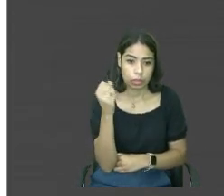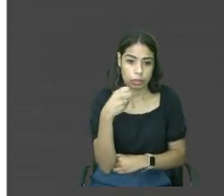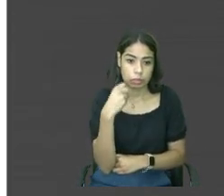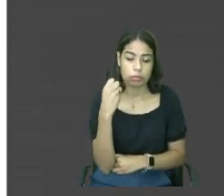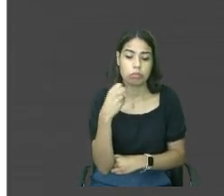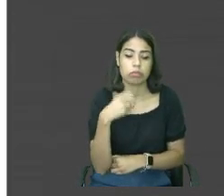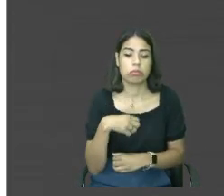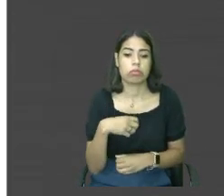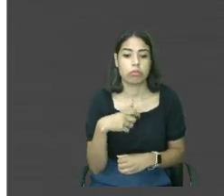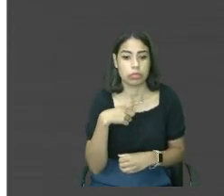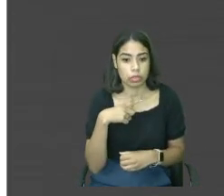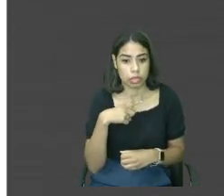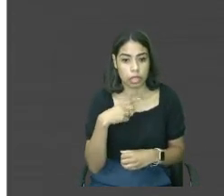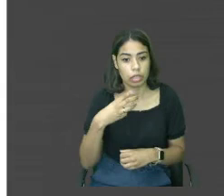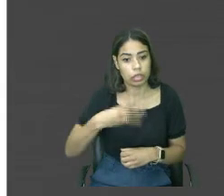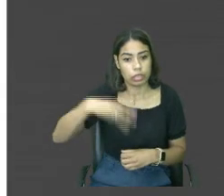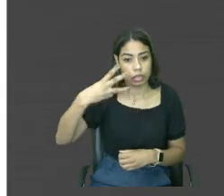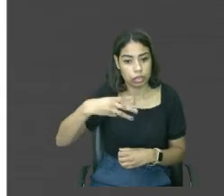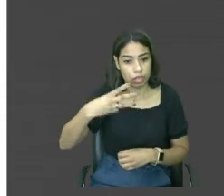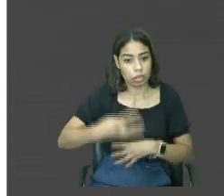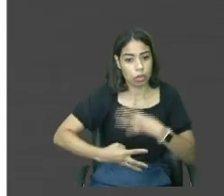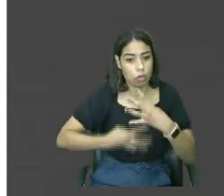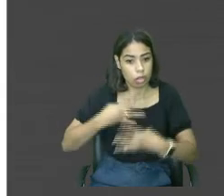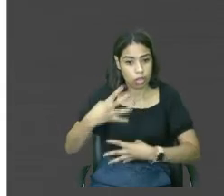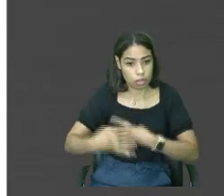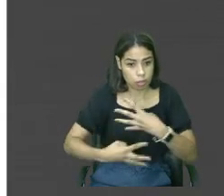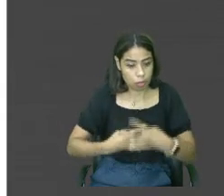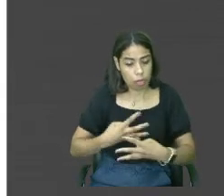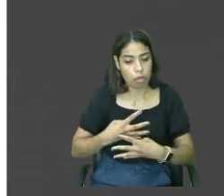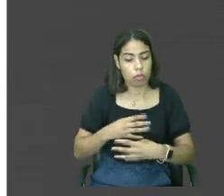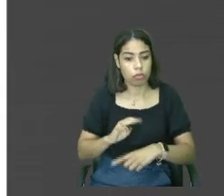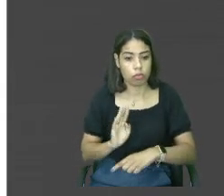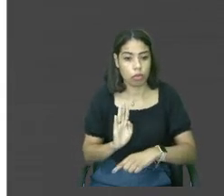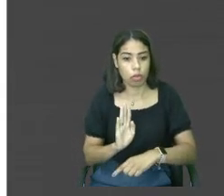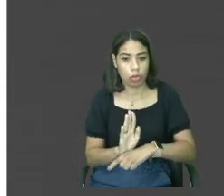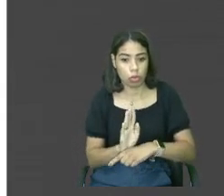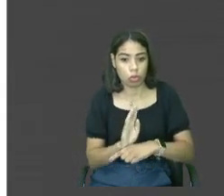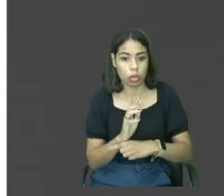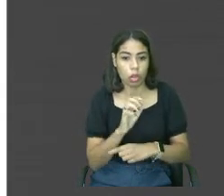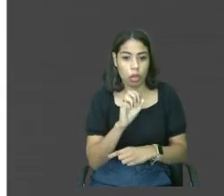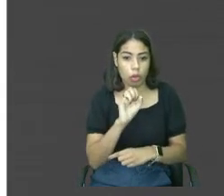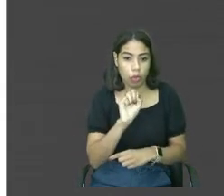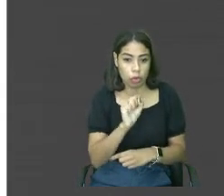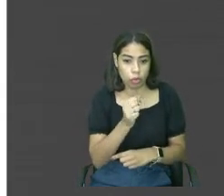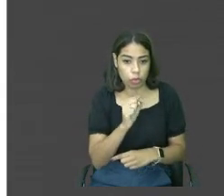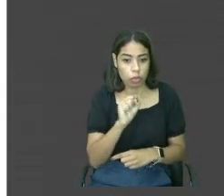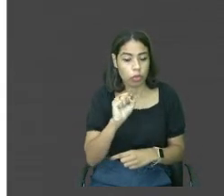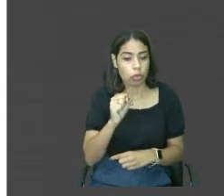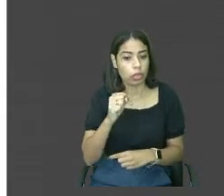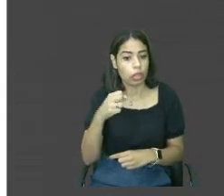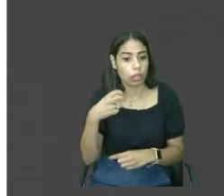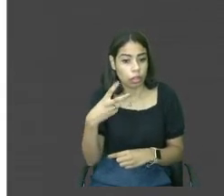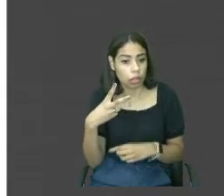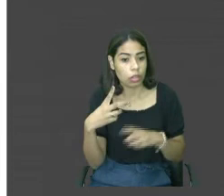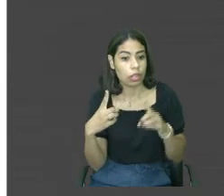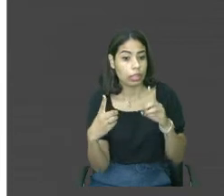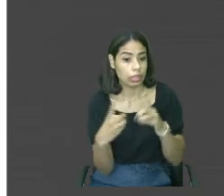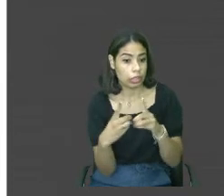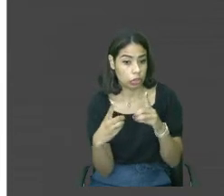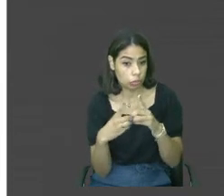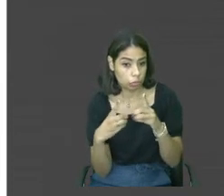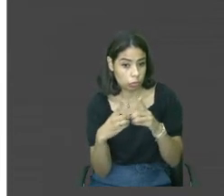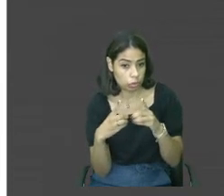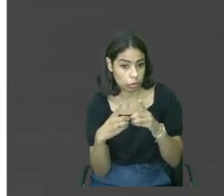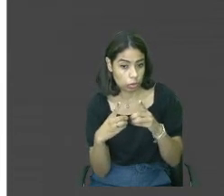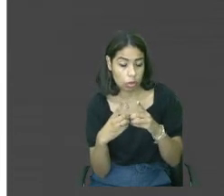terceiro quadrimestre, no Serviço de Reabilitação Física, um pouco mais de 880 atendimentos e